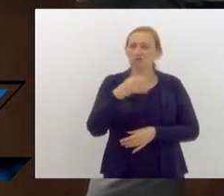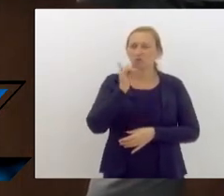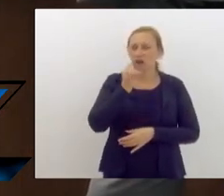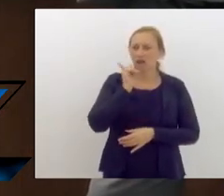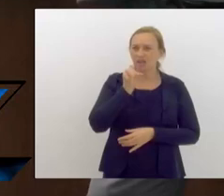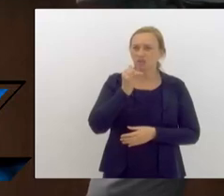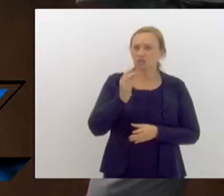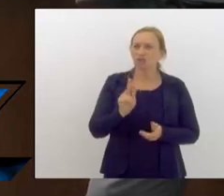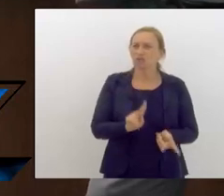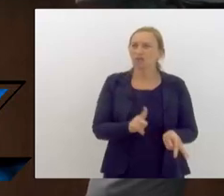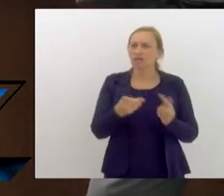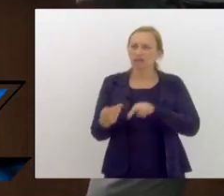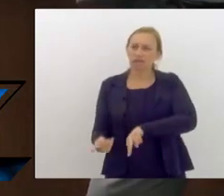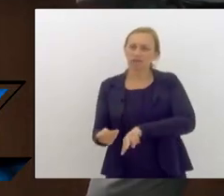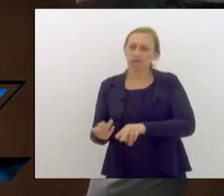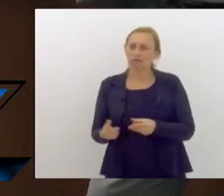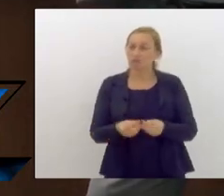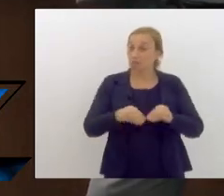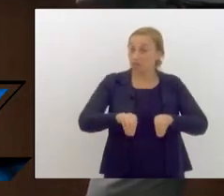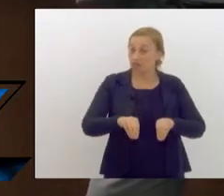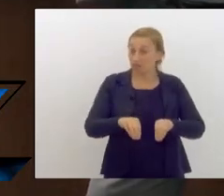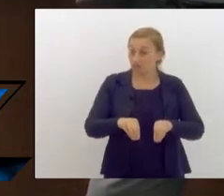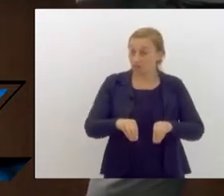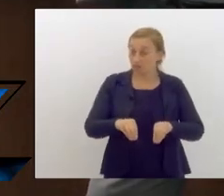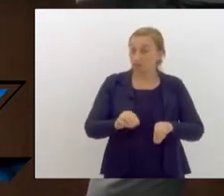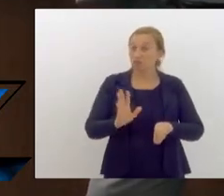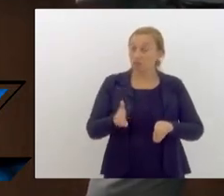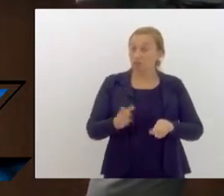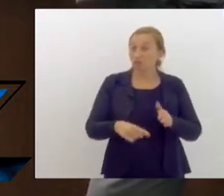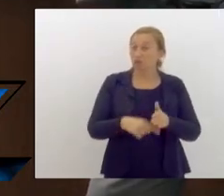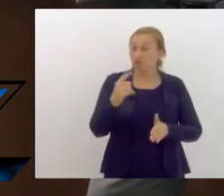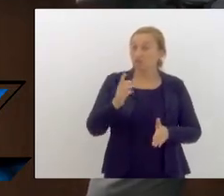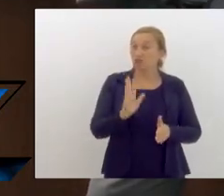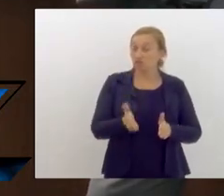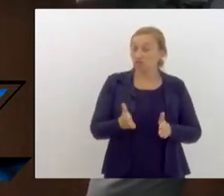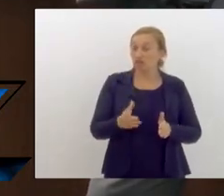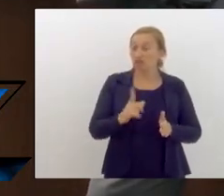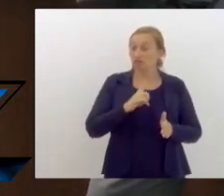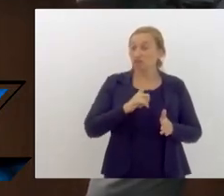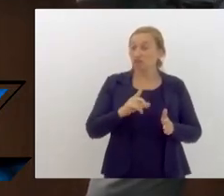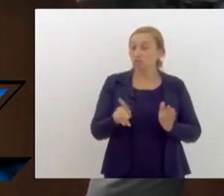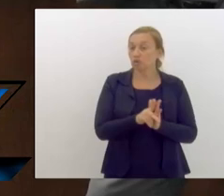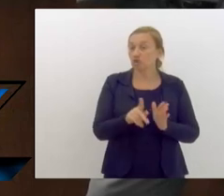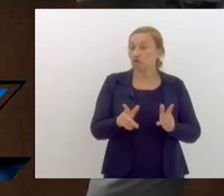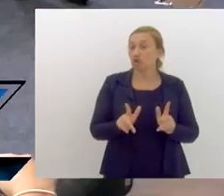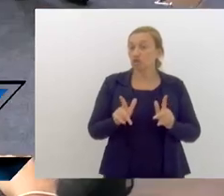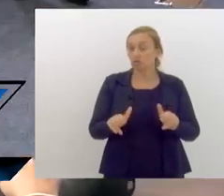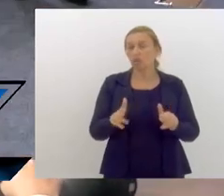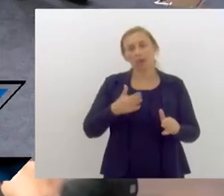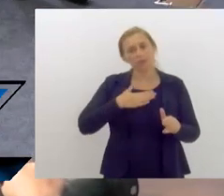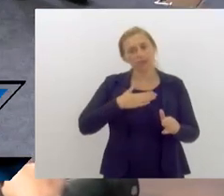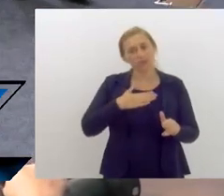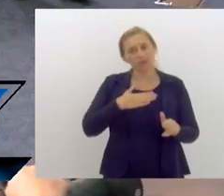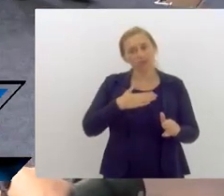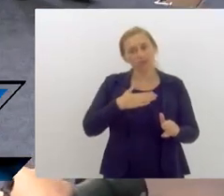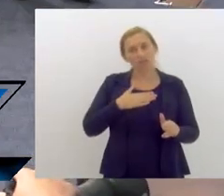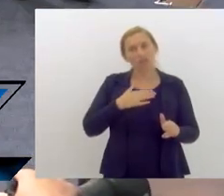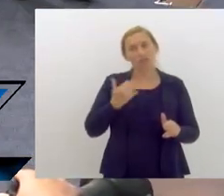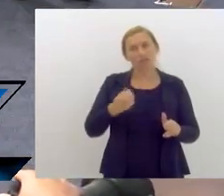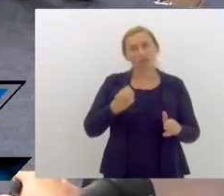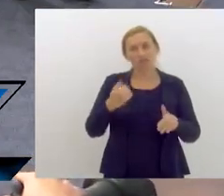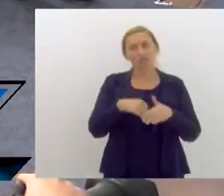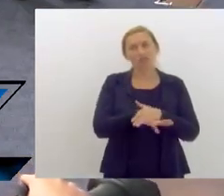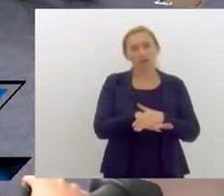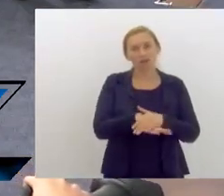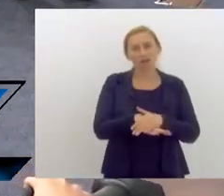encaminhar pela prejudicabilidade uma vez que já havia uma uma um projeto anterior mas que esse projeto é o meu ver deveria ir para o